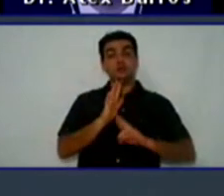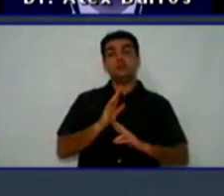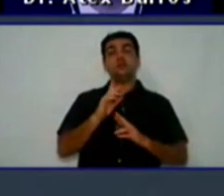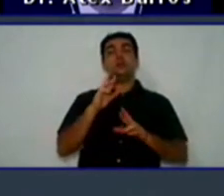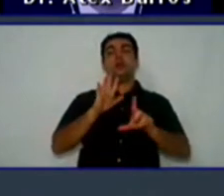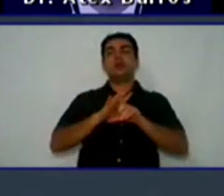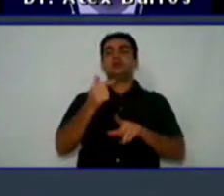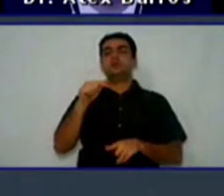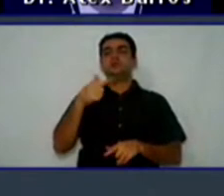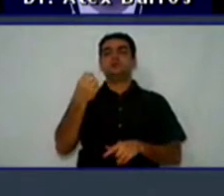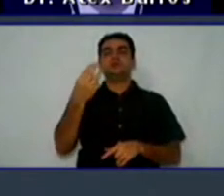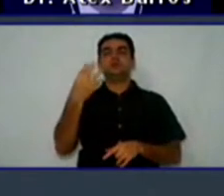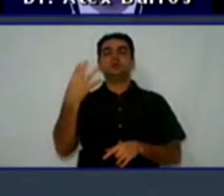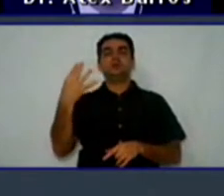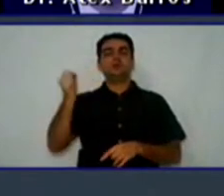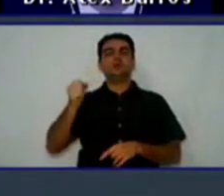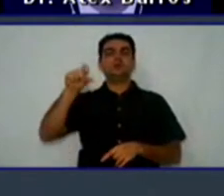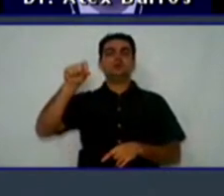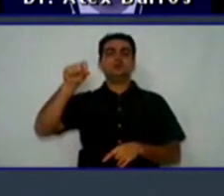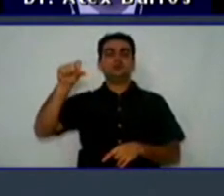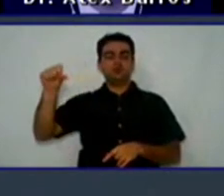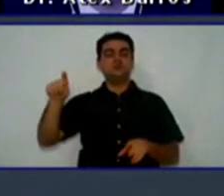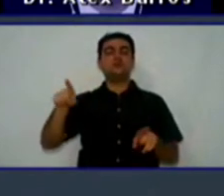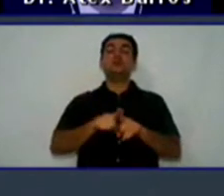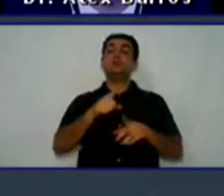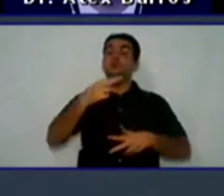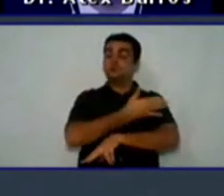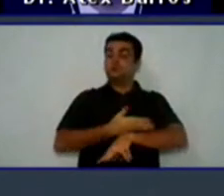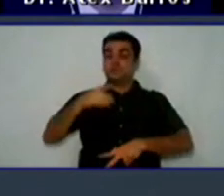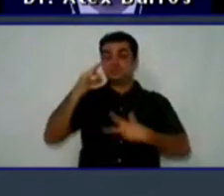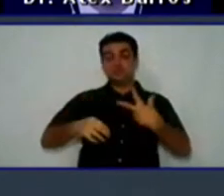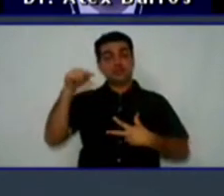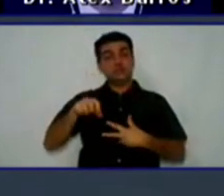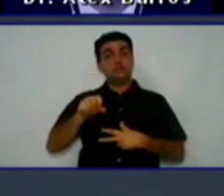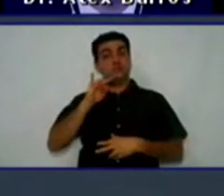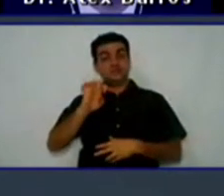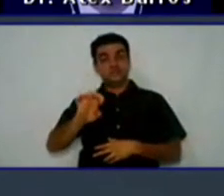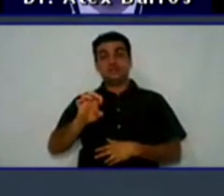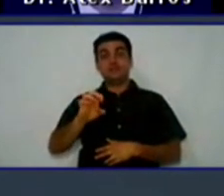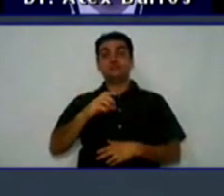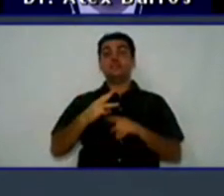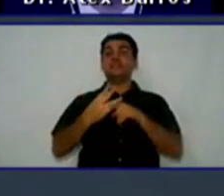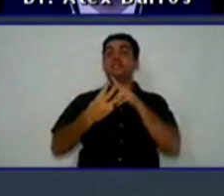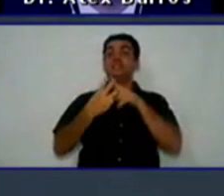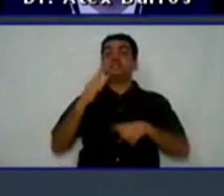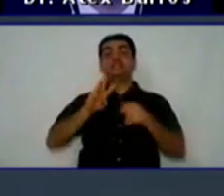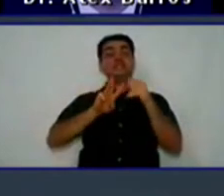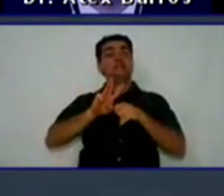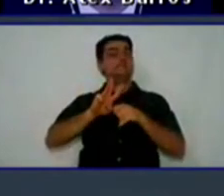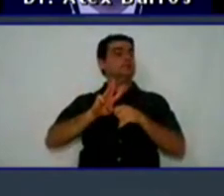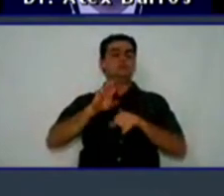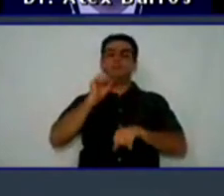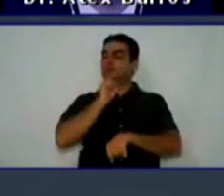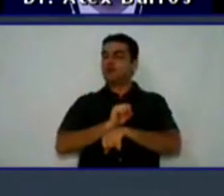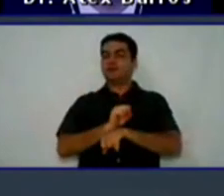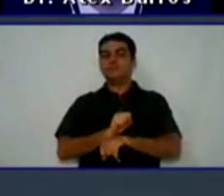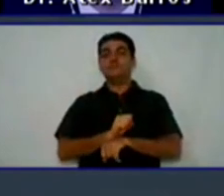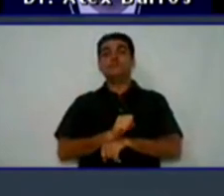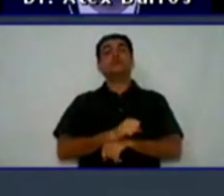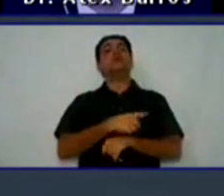Lei 2034/2009 e da jurisprudência desta Corte Superior, por 3 meses, a ser cumprida de